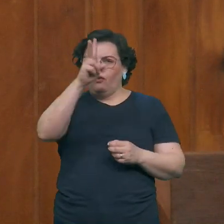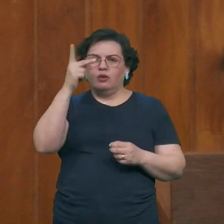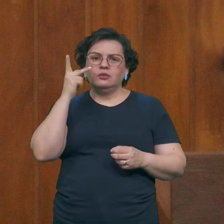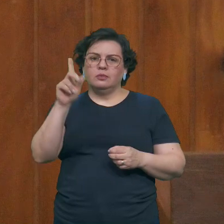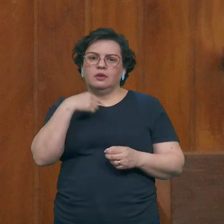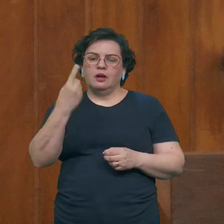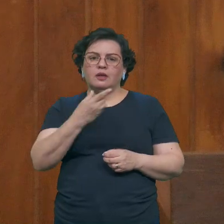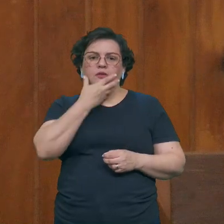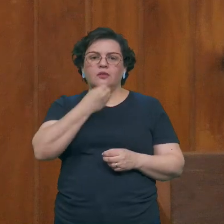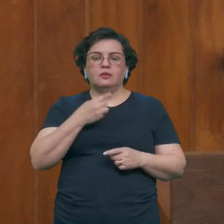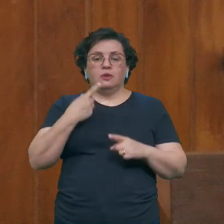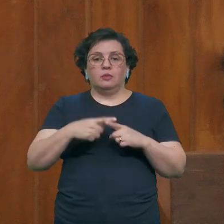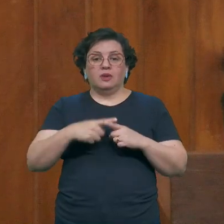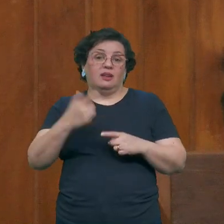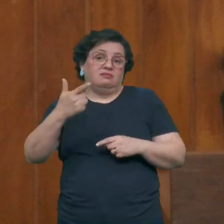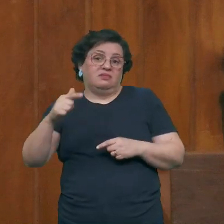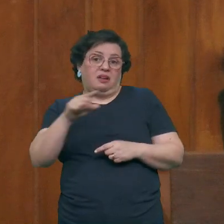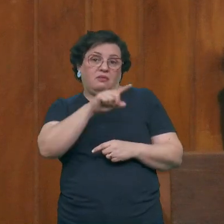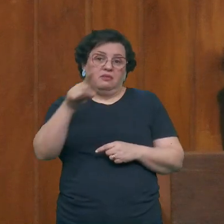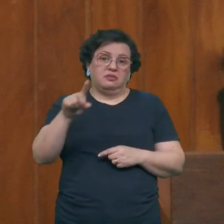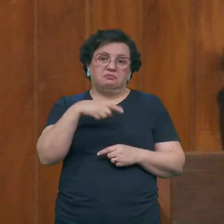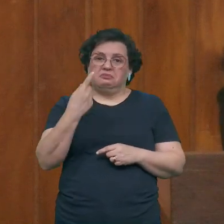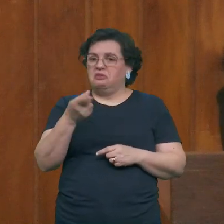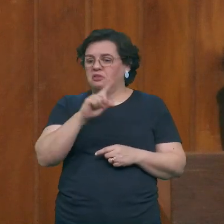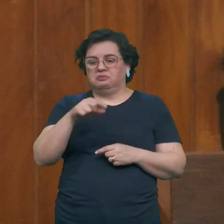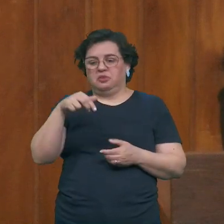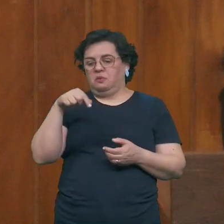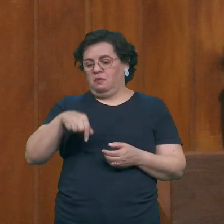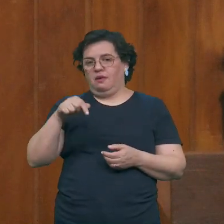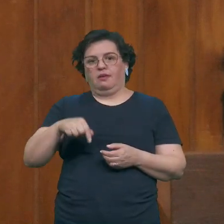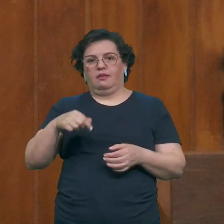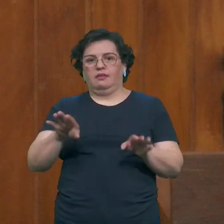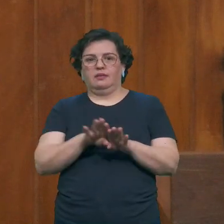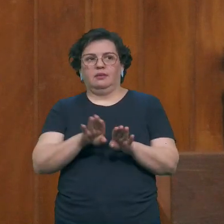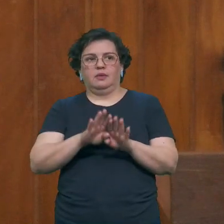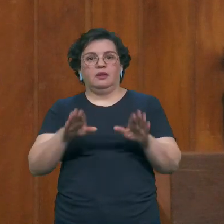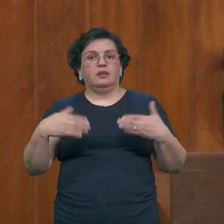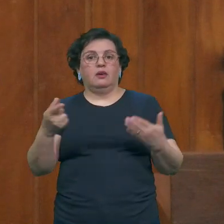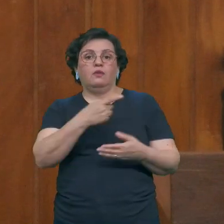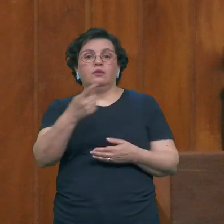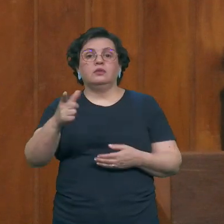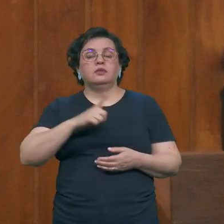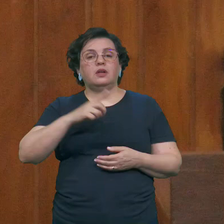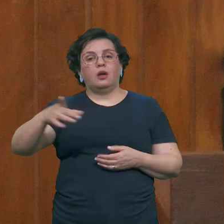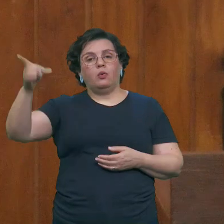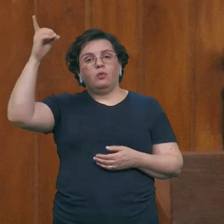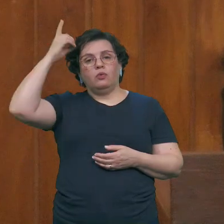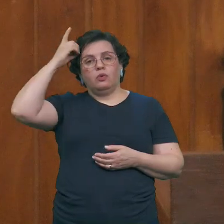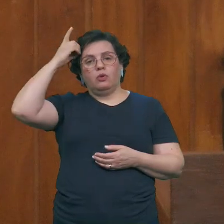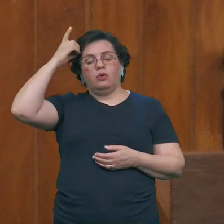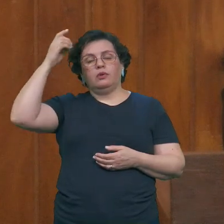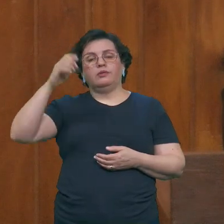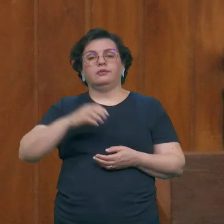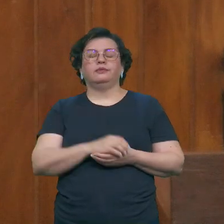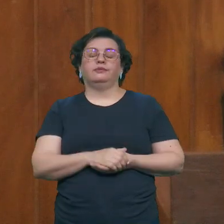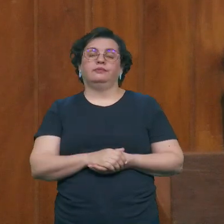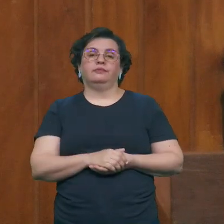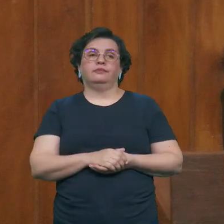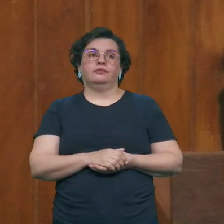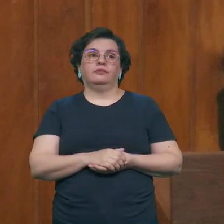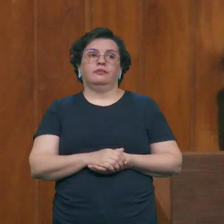porque se não fosse vocês, nós não estaríamos aqui também. Então, vocês têm um dom